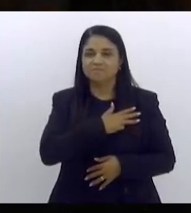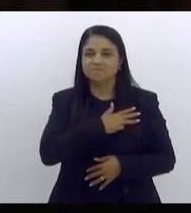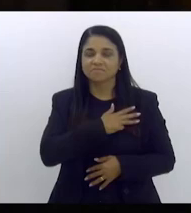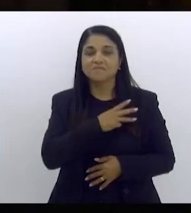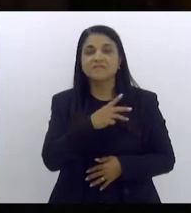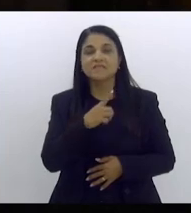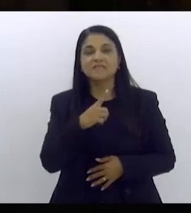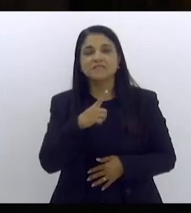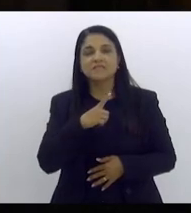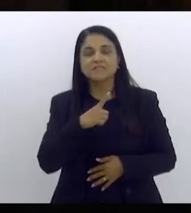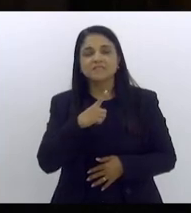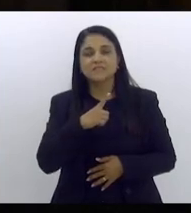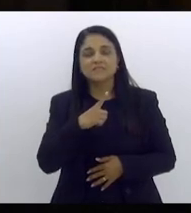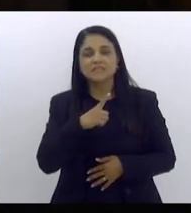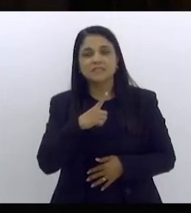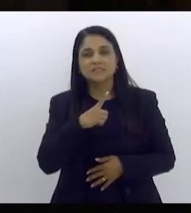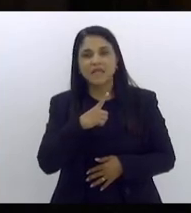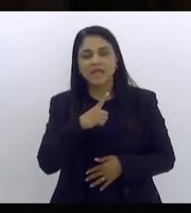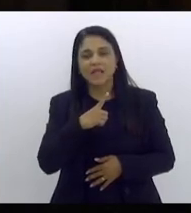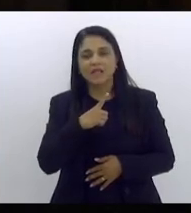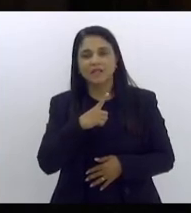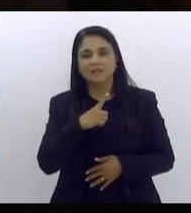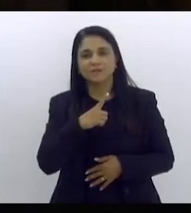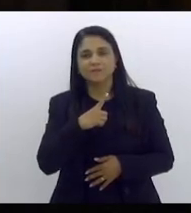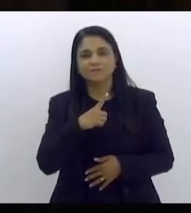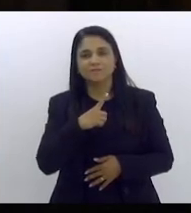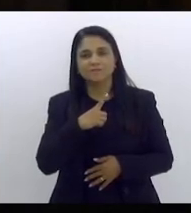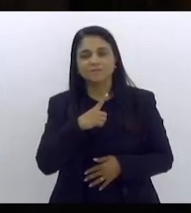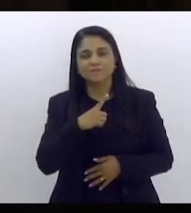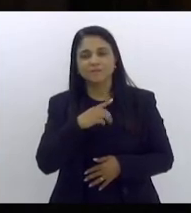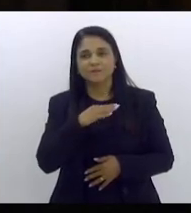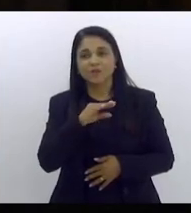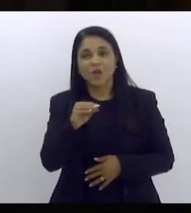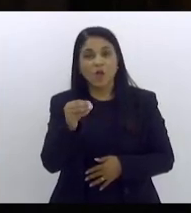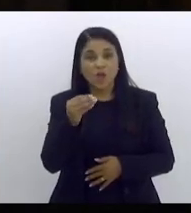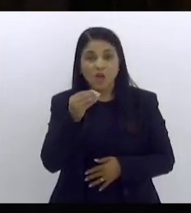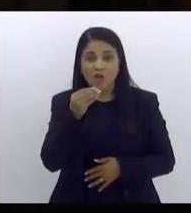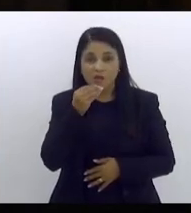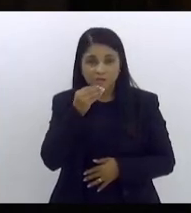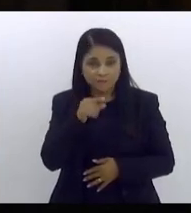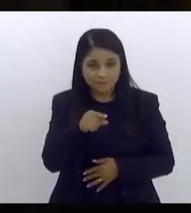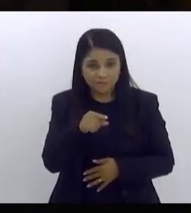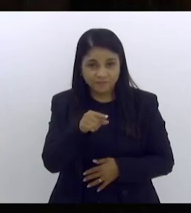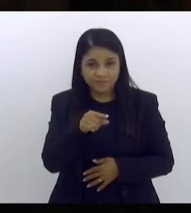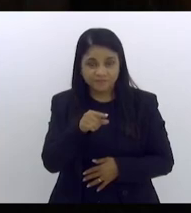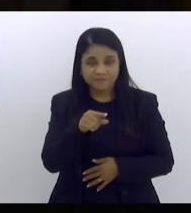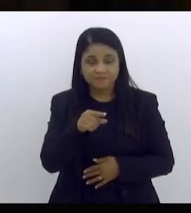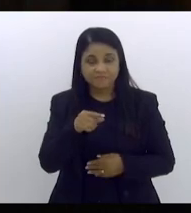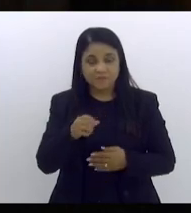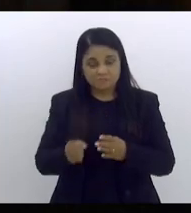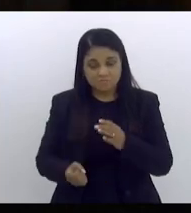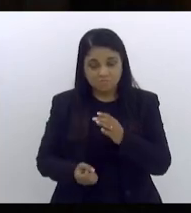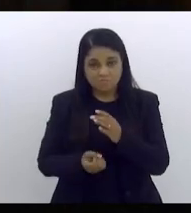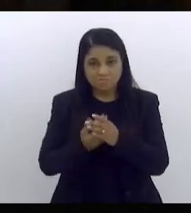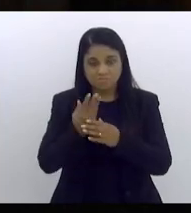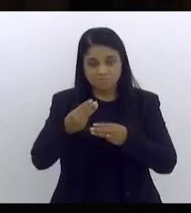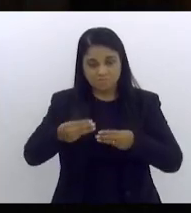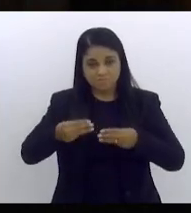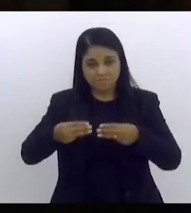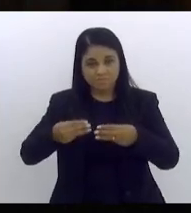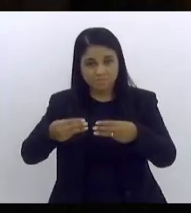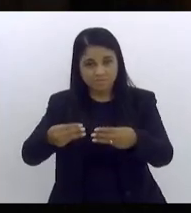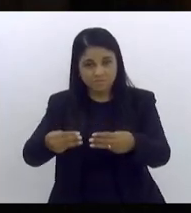tem a clarividência, viu, deputado Iuri, de criar ministério por